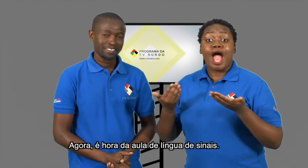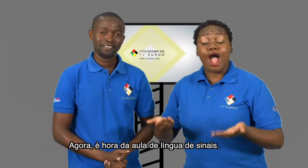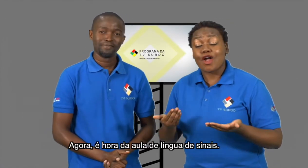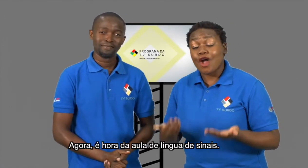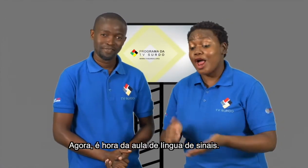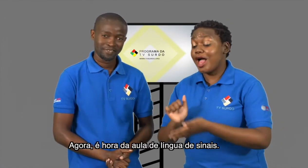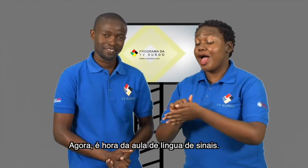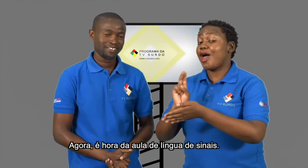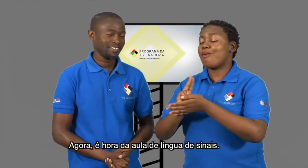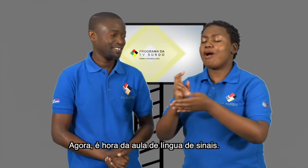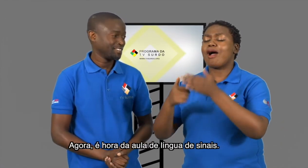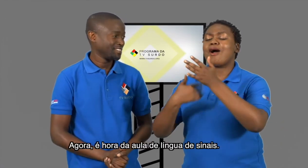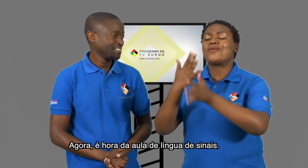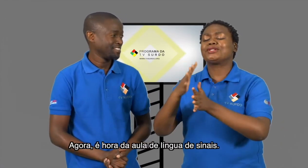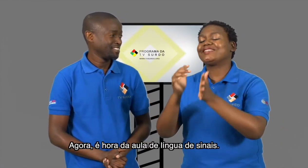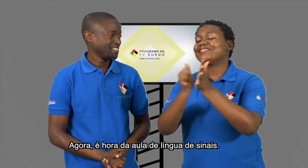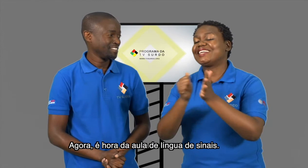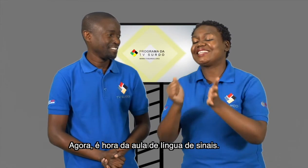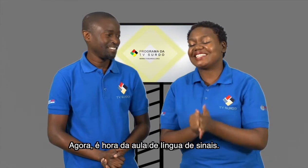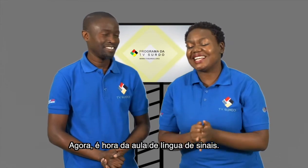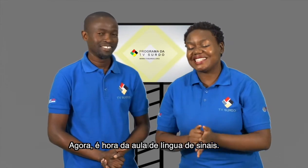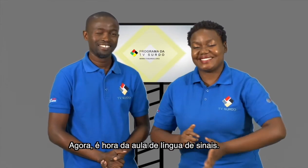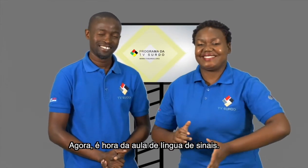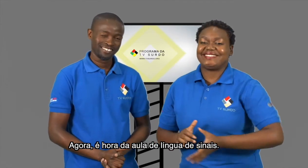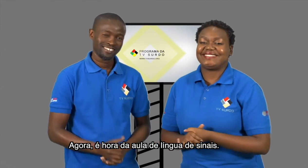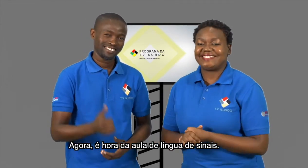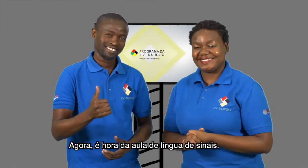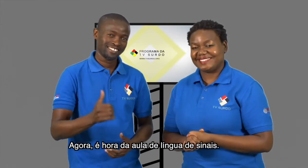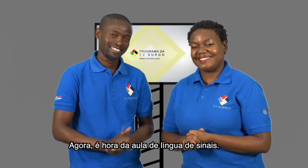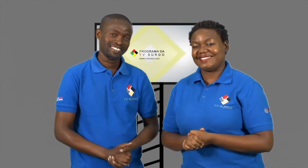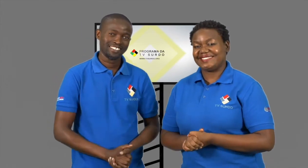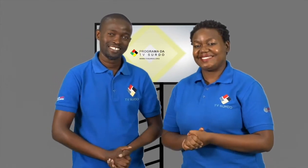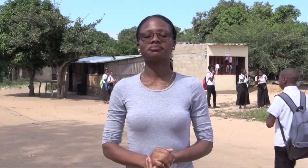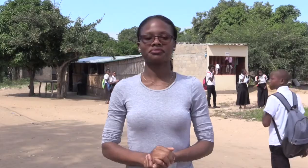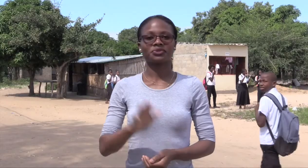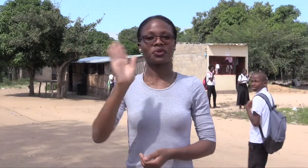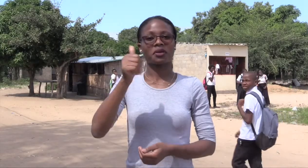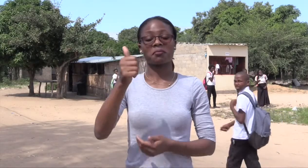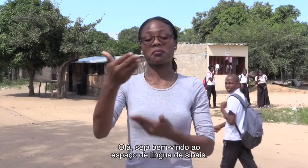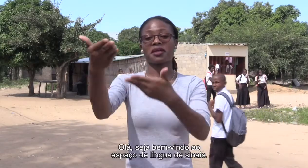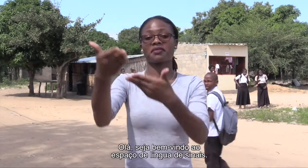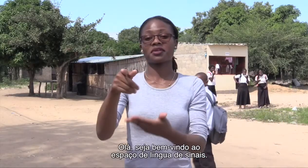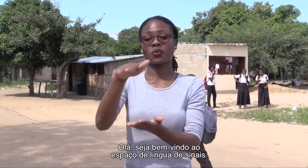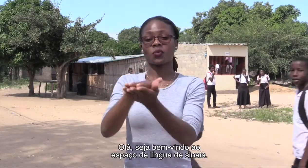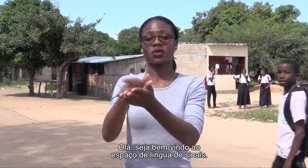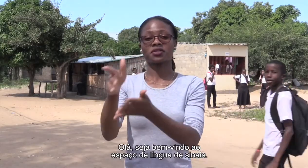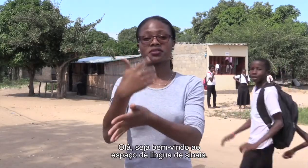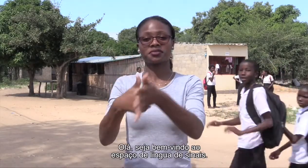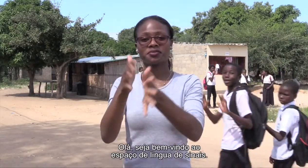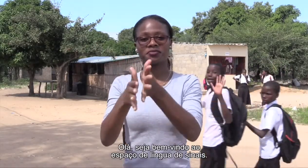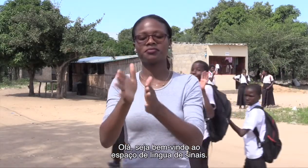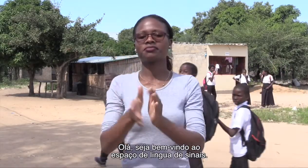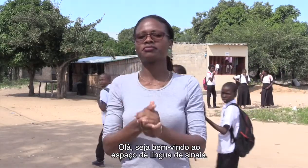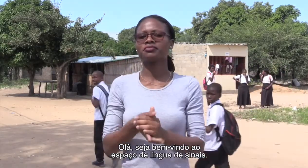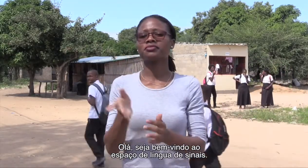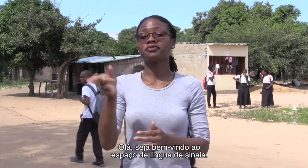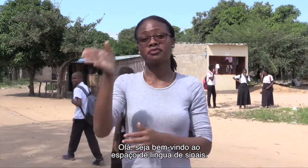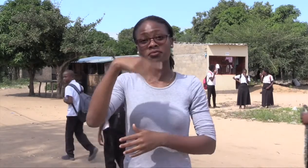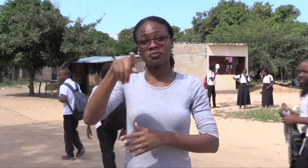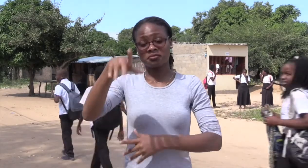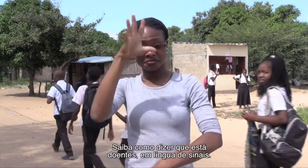Agora é hora da aula de Língua de Sinais. Seja bem-vindo ao Espaço de Língua de